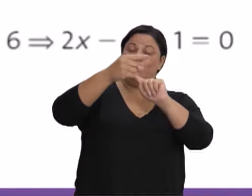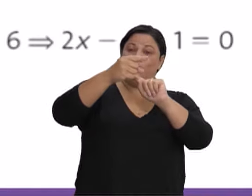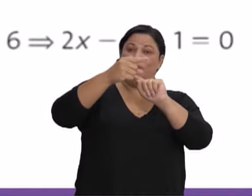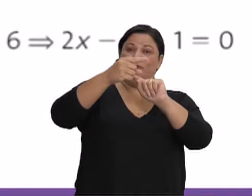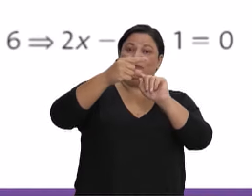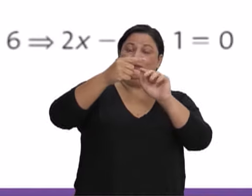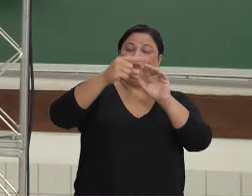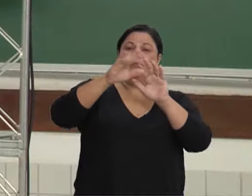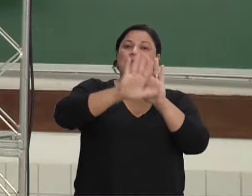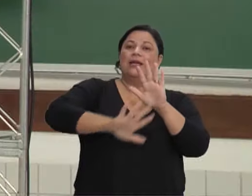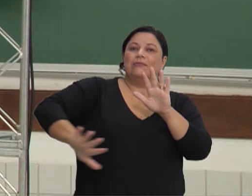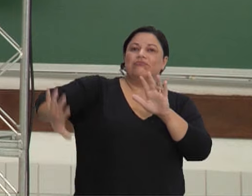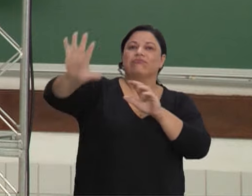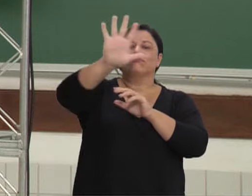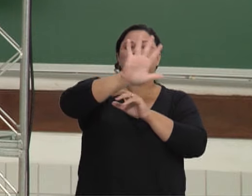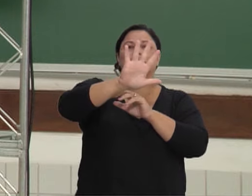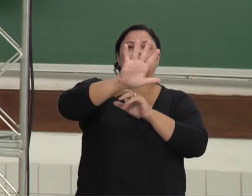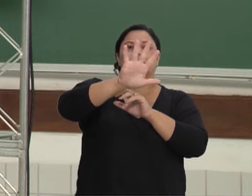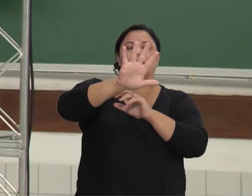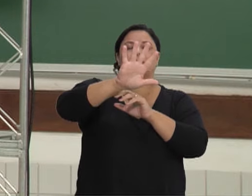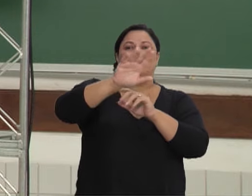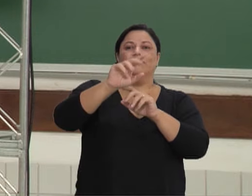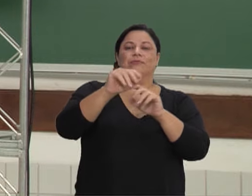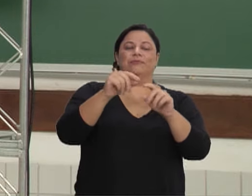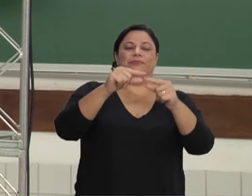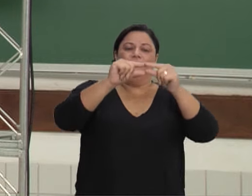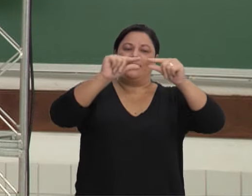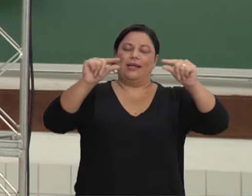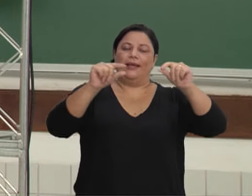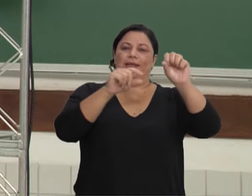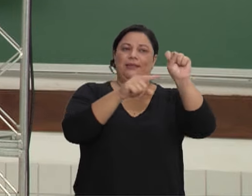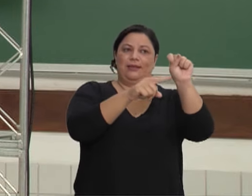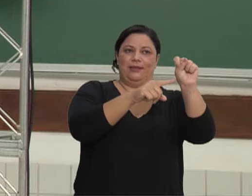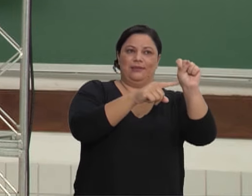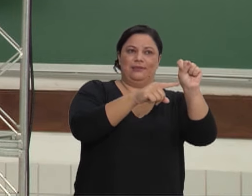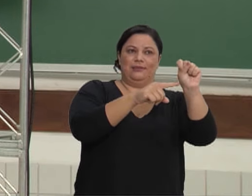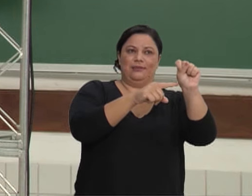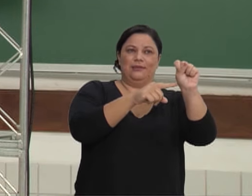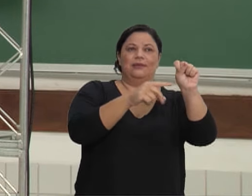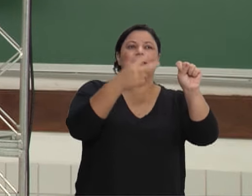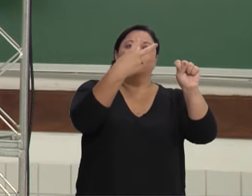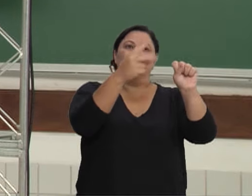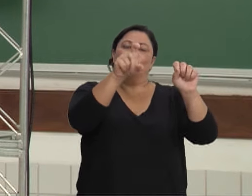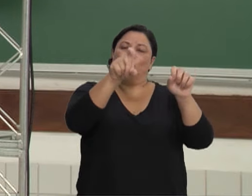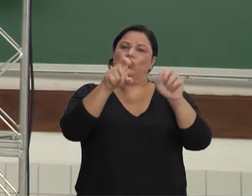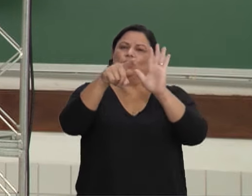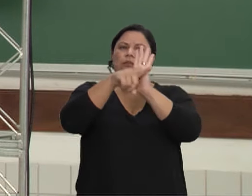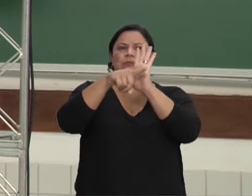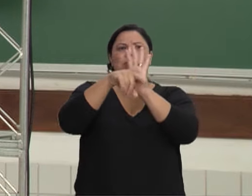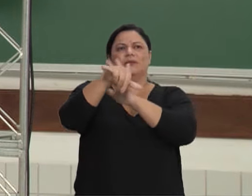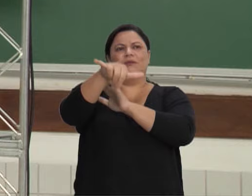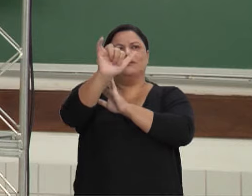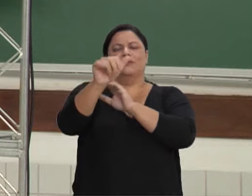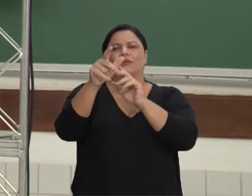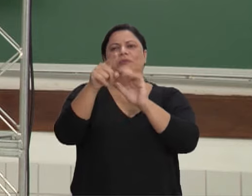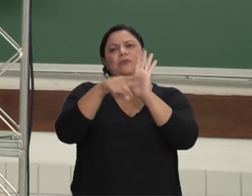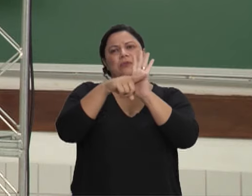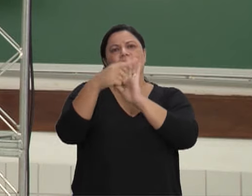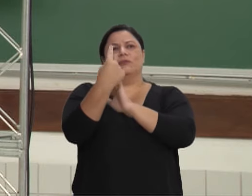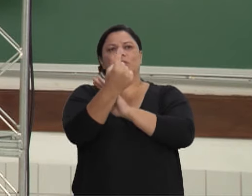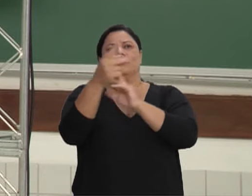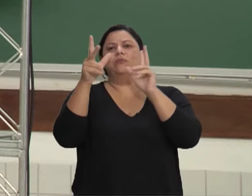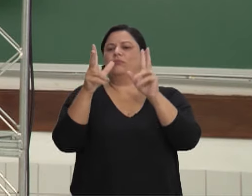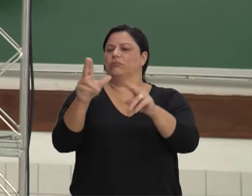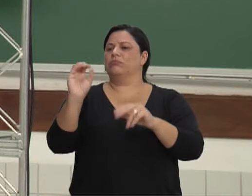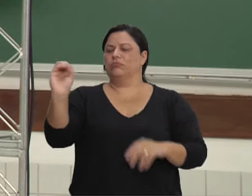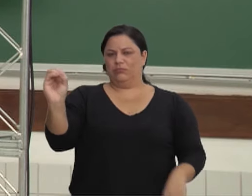reta S, que vai ser 2x menos y menos 1 igual a 0. Pronto,